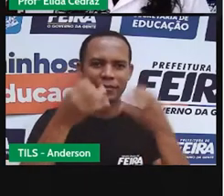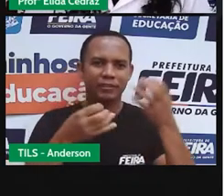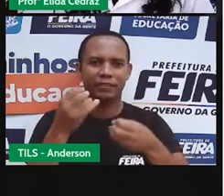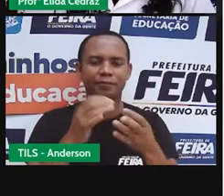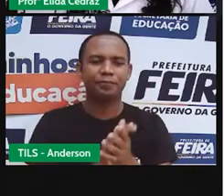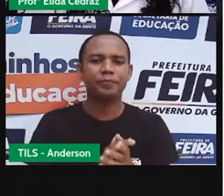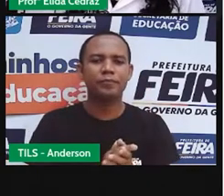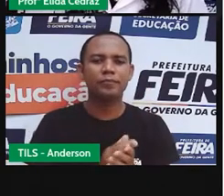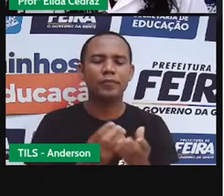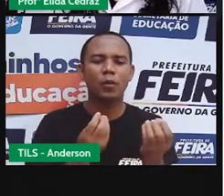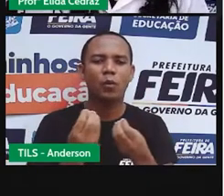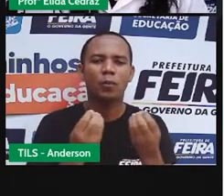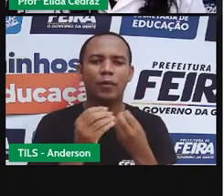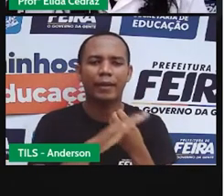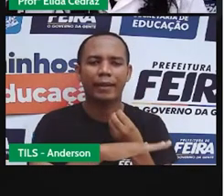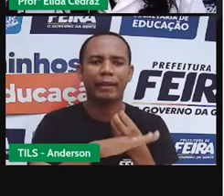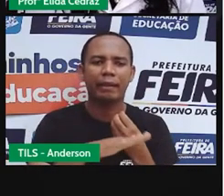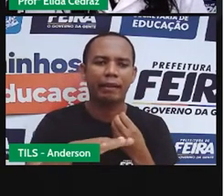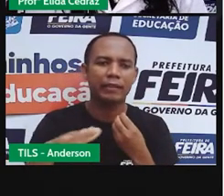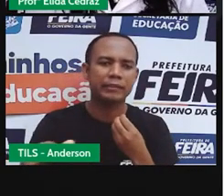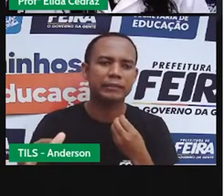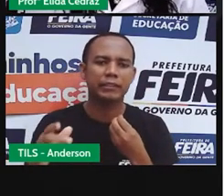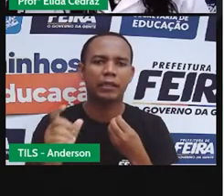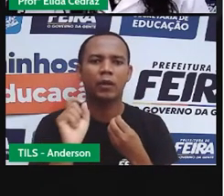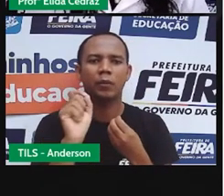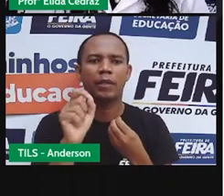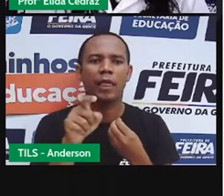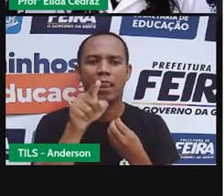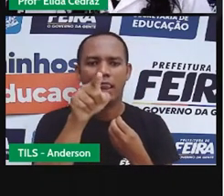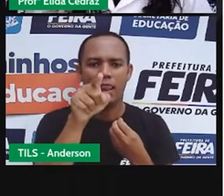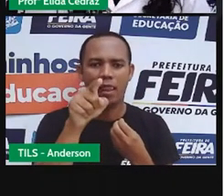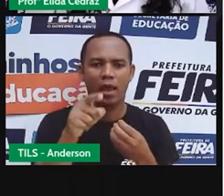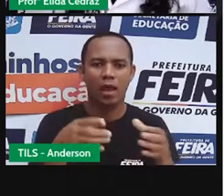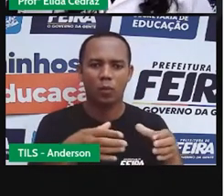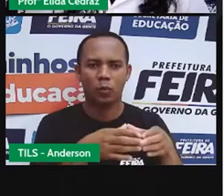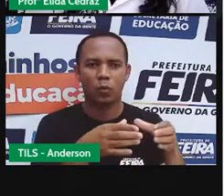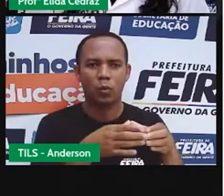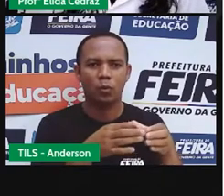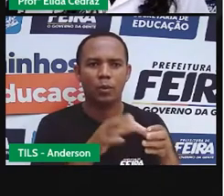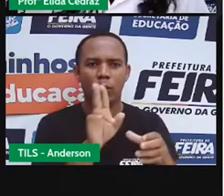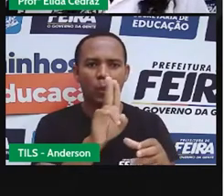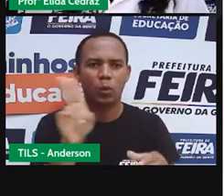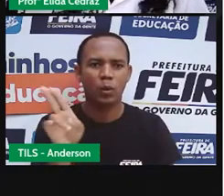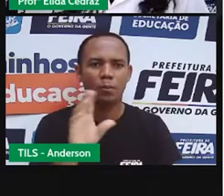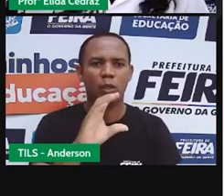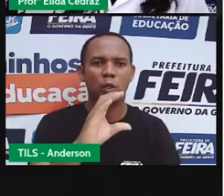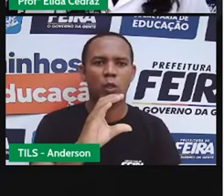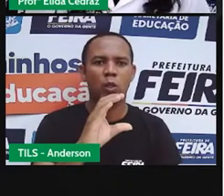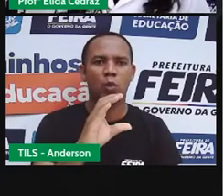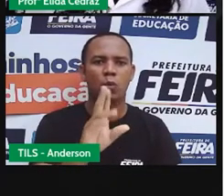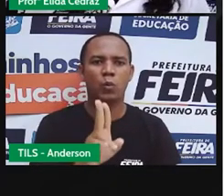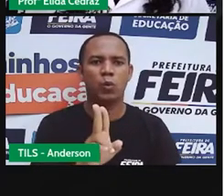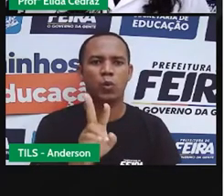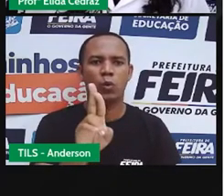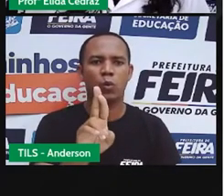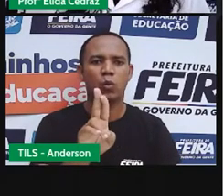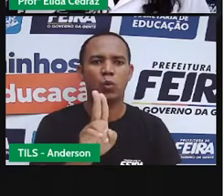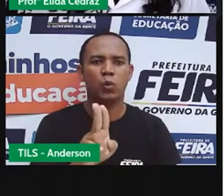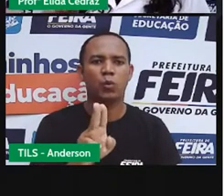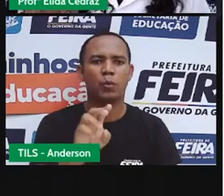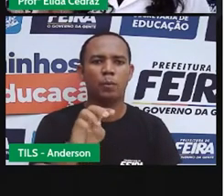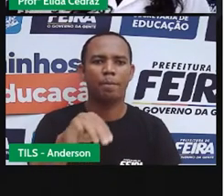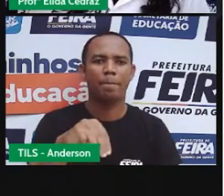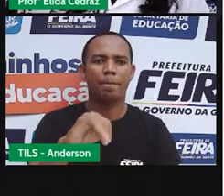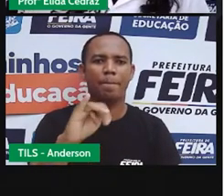Criança da cidade é chamada de criança, lá na aldeia é curumim. E os curumins também se divertem em suas